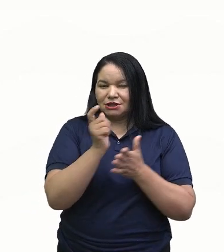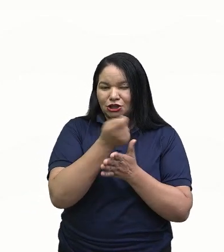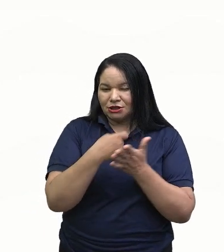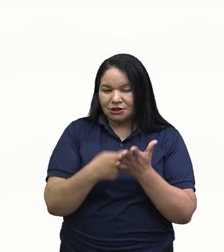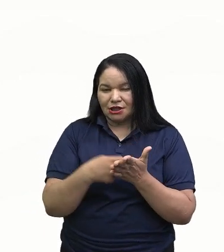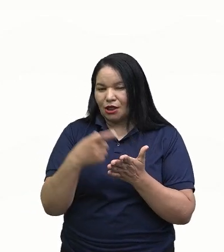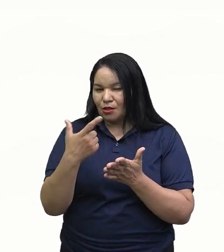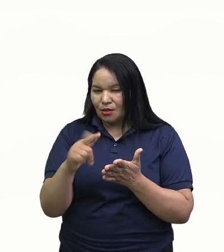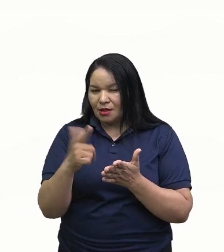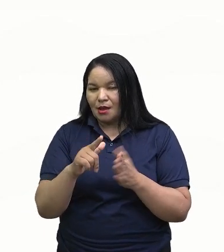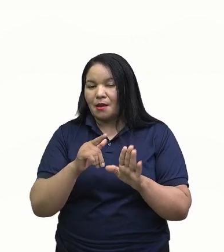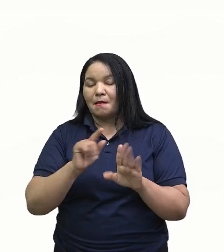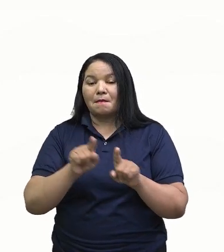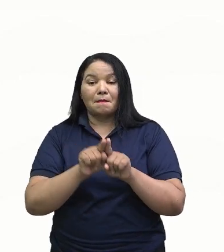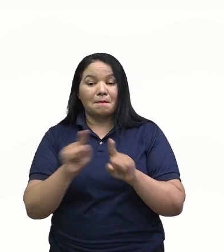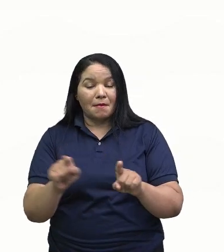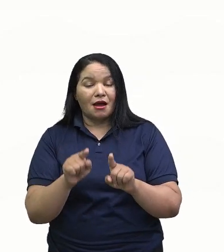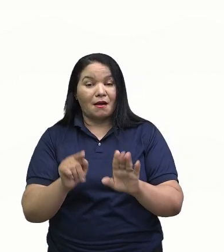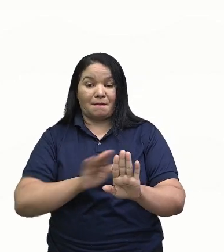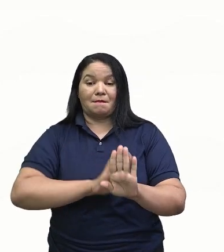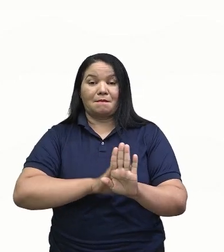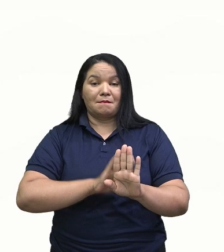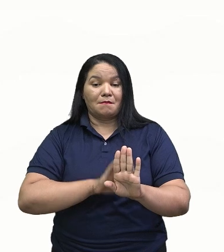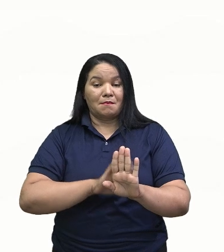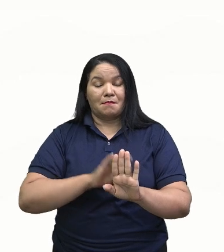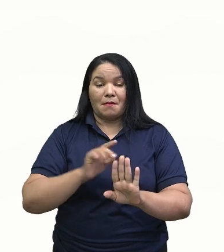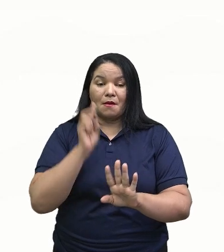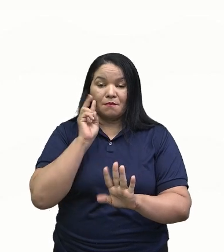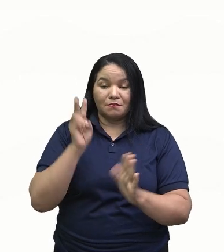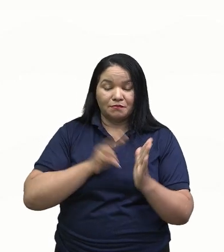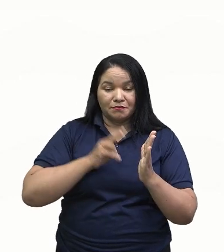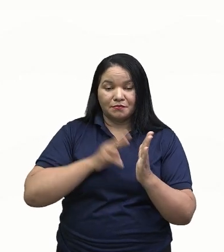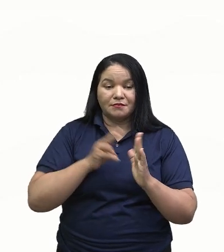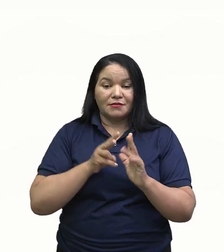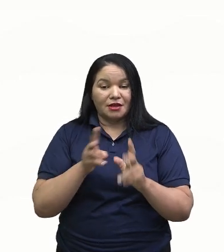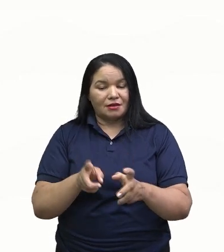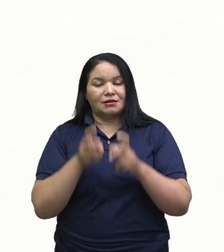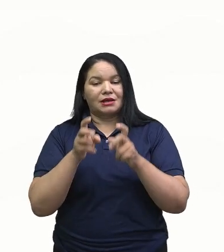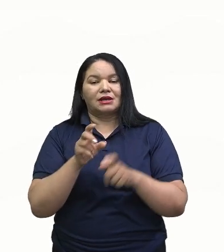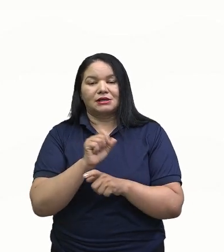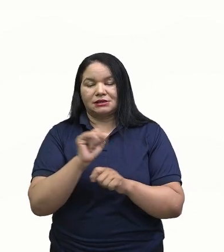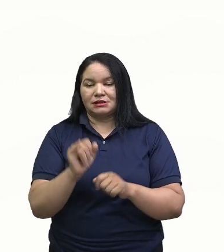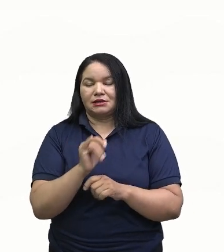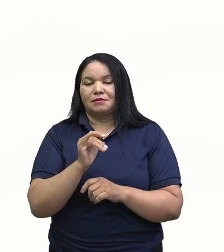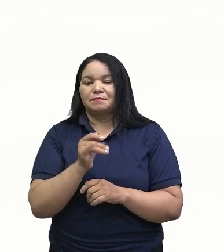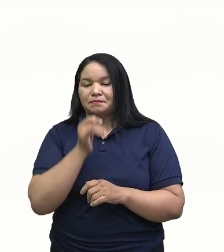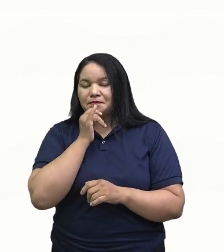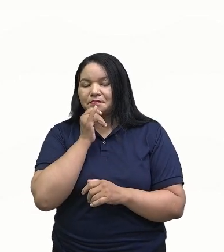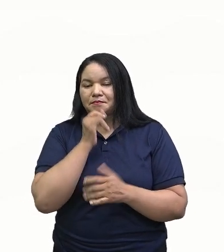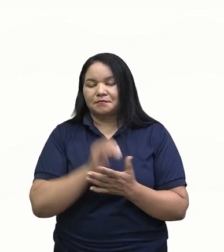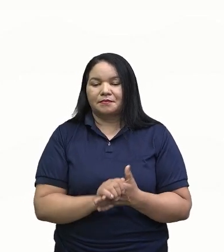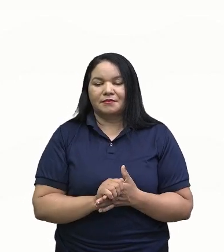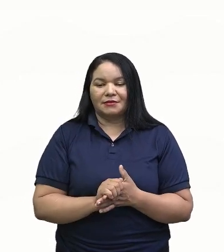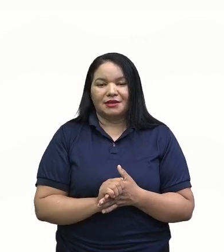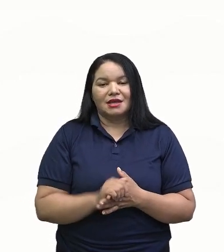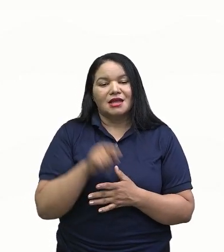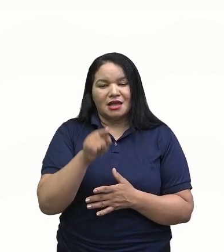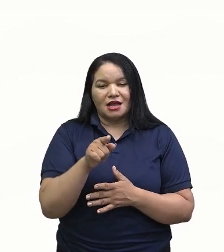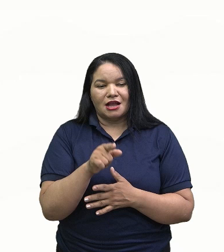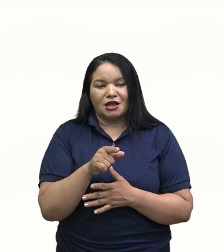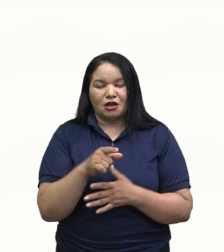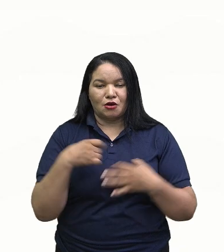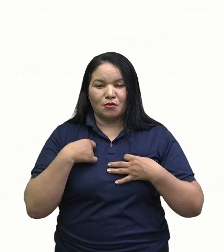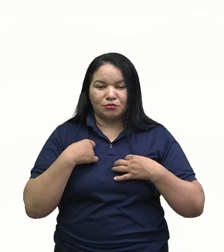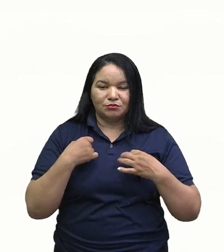escrita, mas nós vamos entender que por exemplo, se eu digo assim, ele se veste